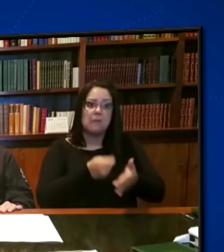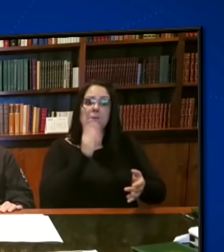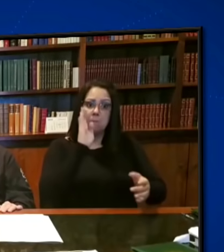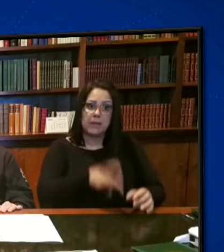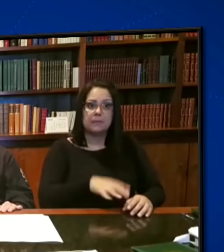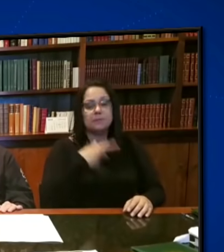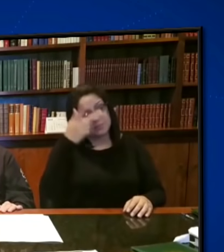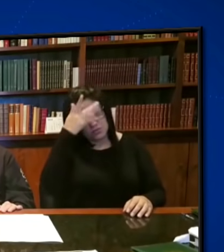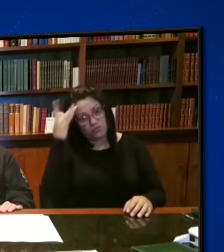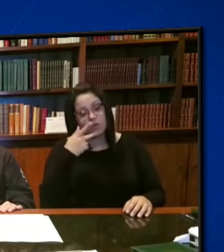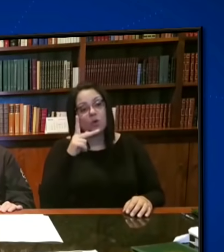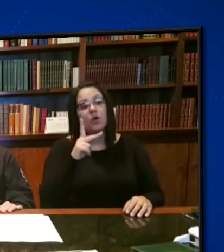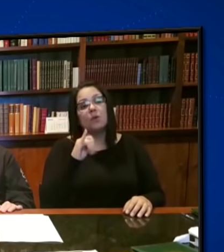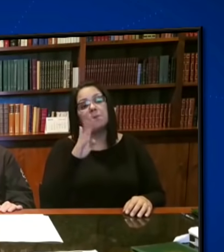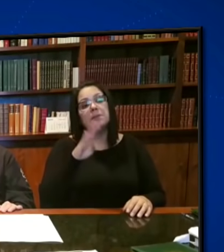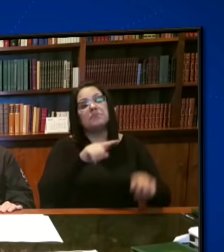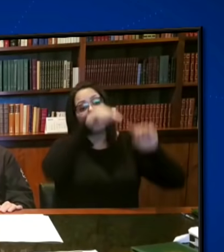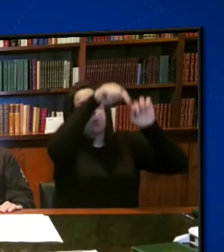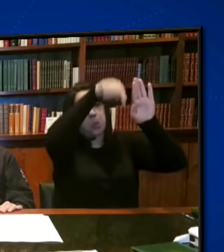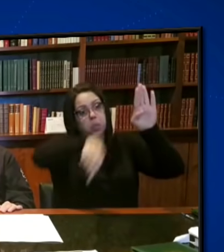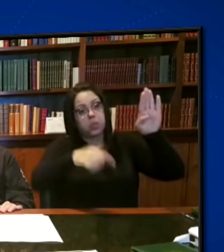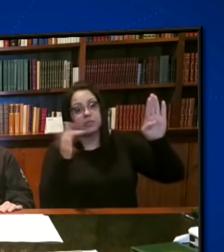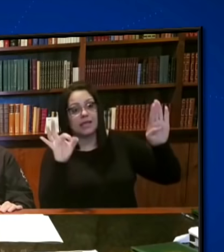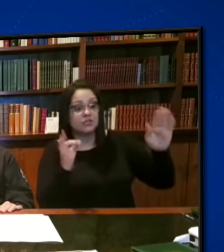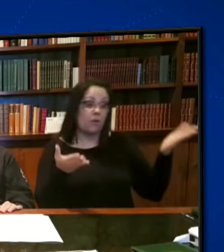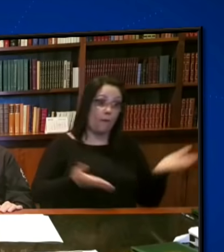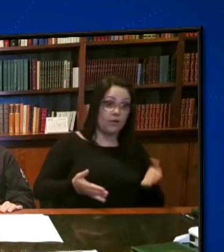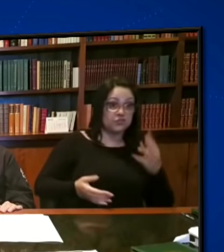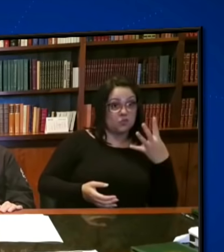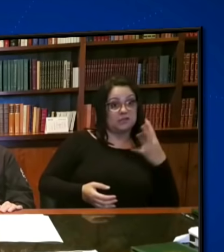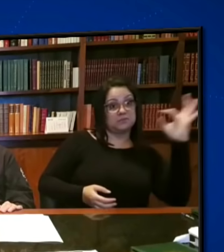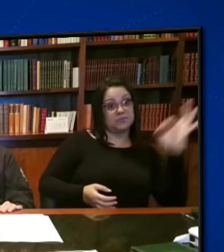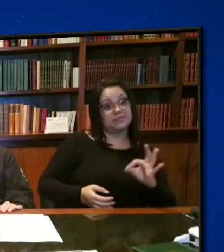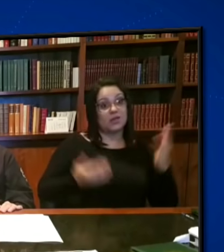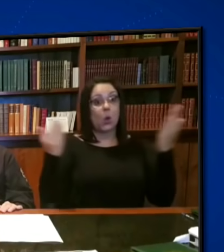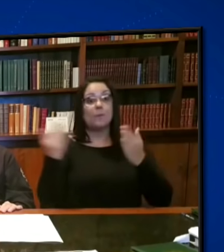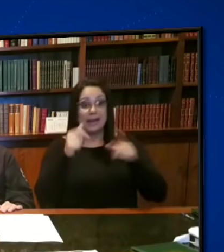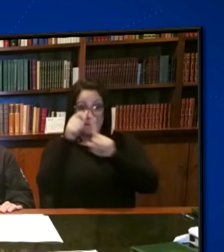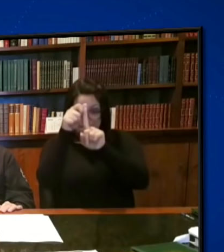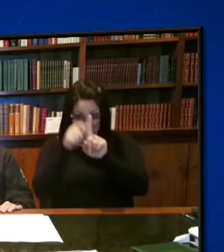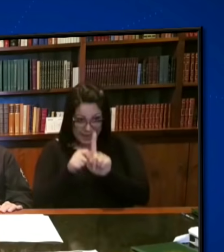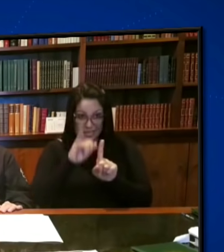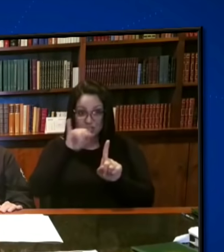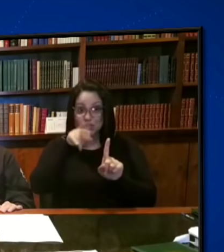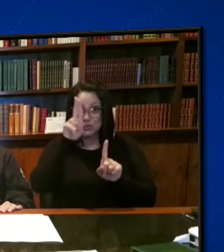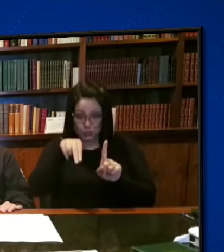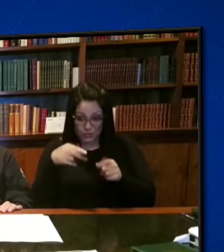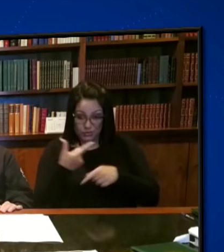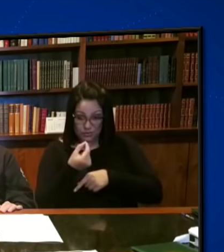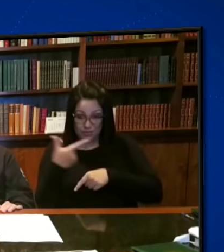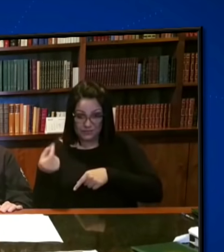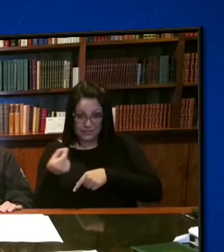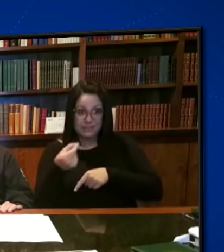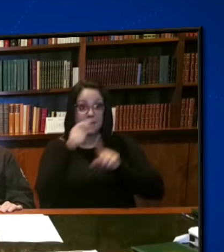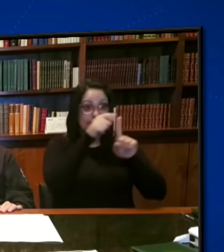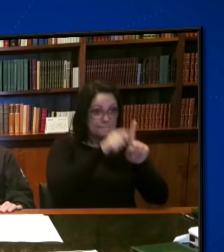falando que o PIB vai cair 10%. Hoje, nós estamos caindo 4%, em relação ao mesmo mês do ano passado. Então, quando há um choque desse tipo,